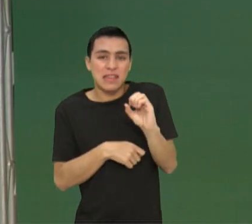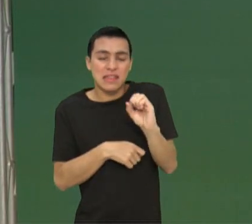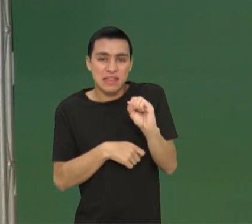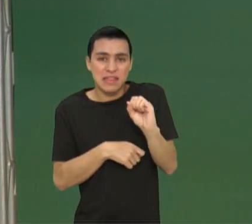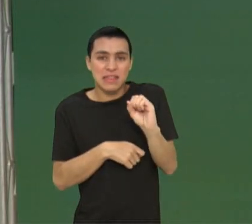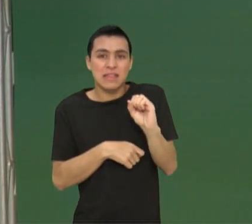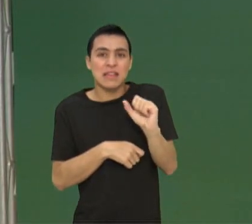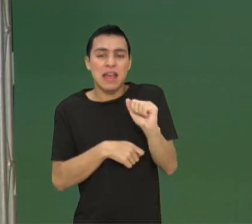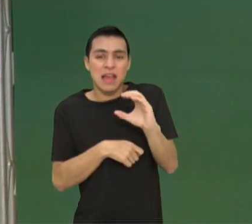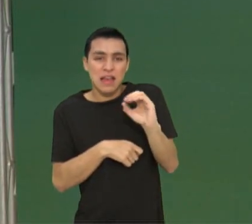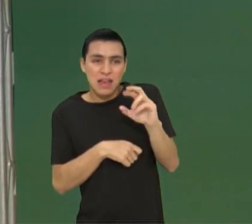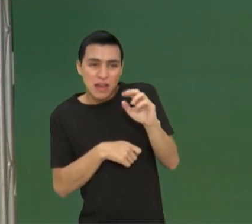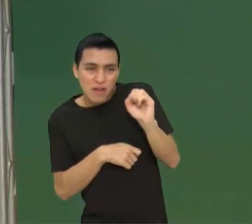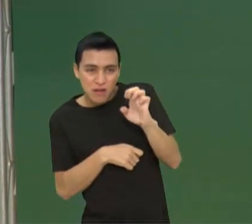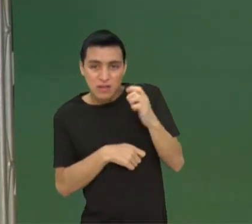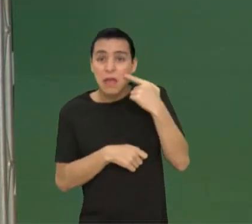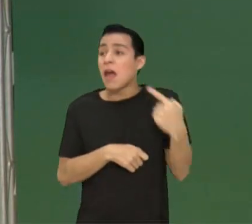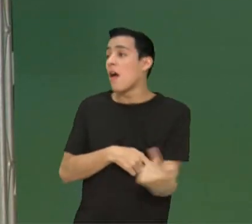Massas,